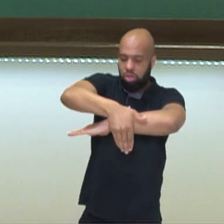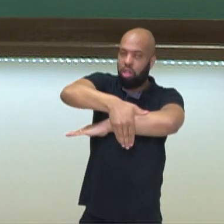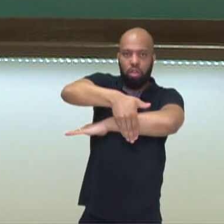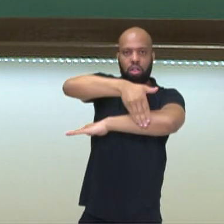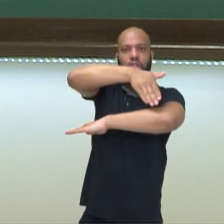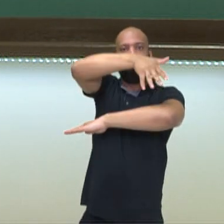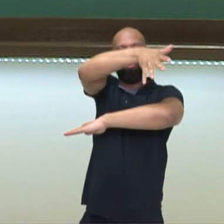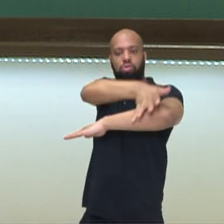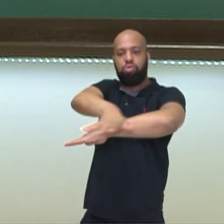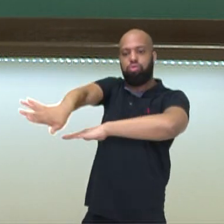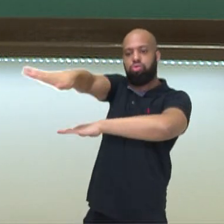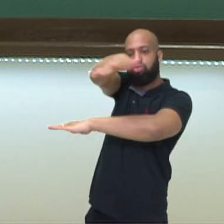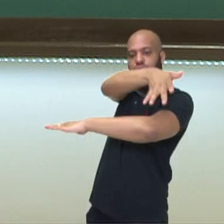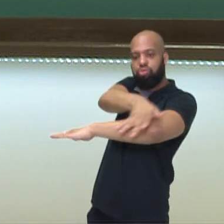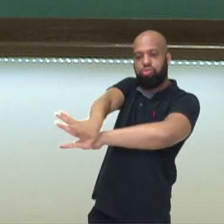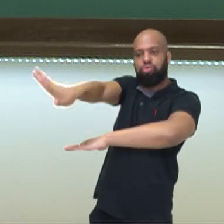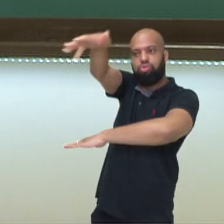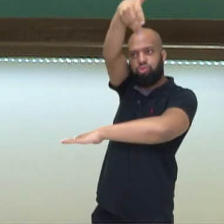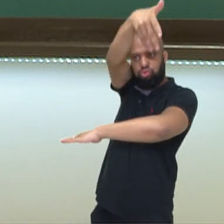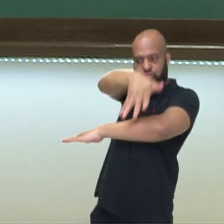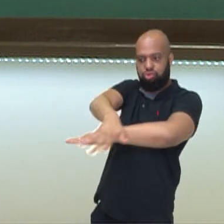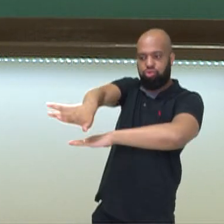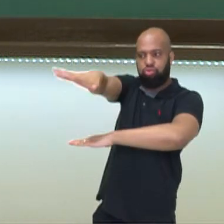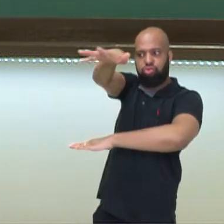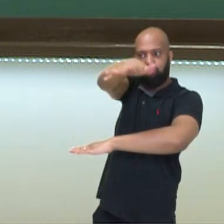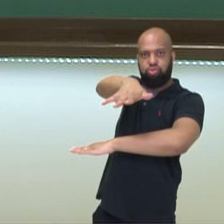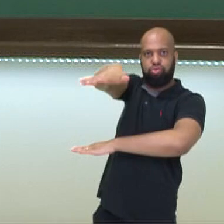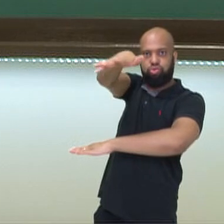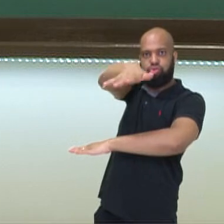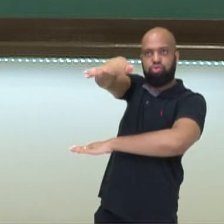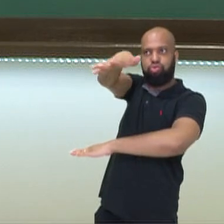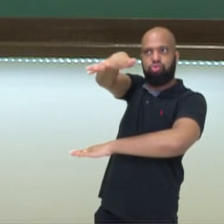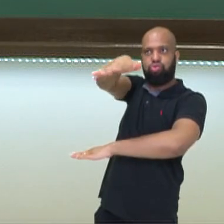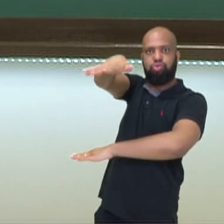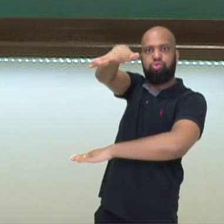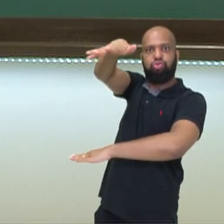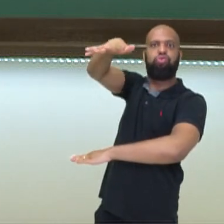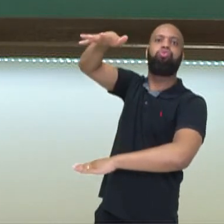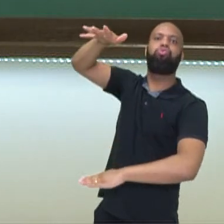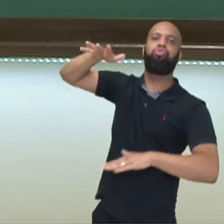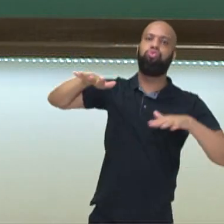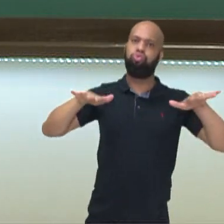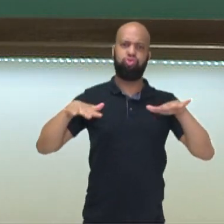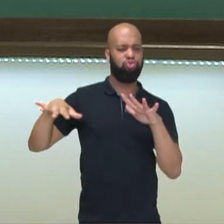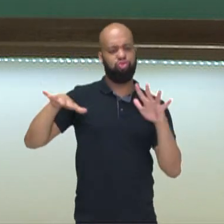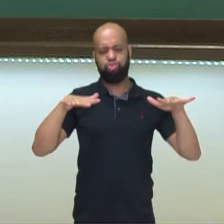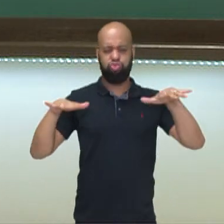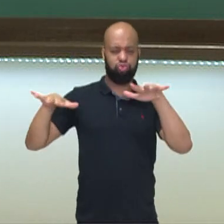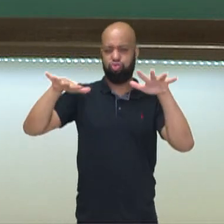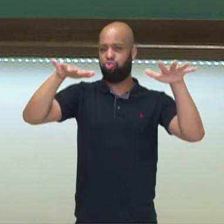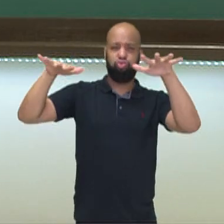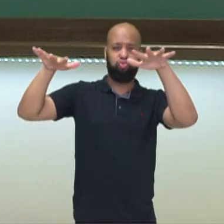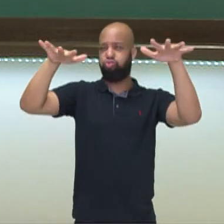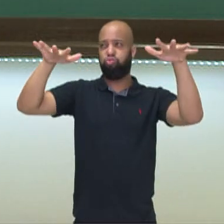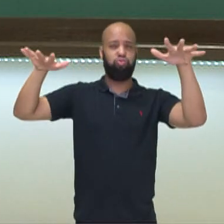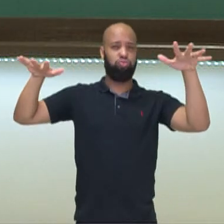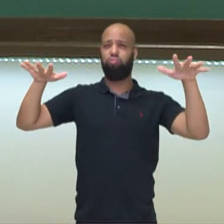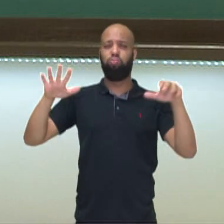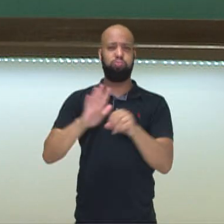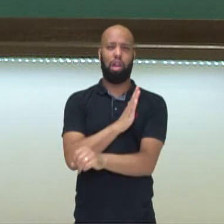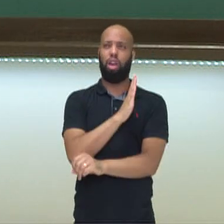infiltrar, ela escorre. Chega um momento que os bueiros ficam cheios e tudo alaga,